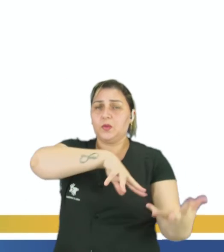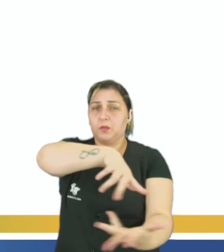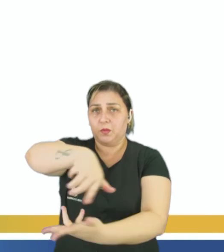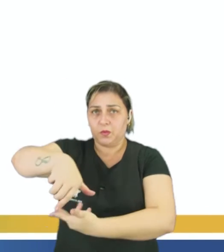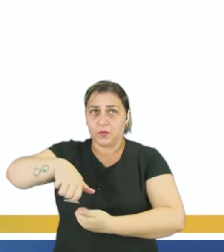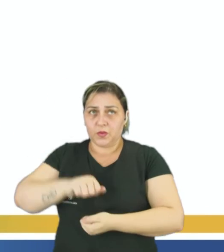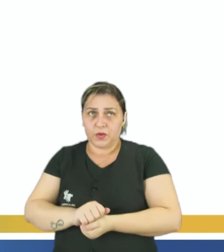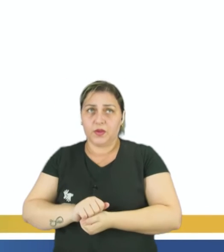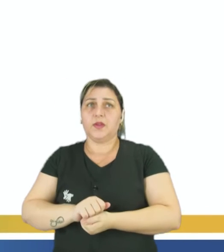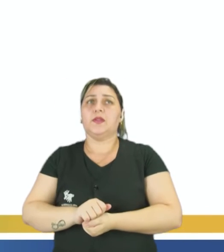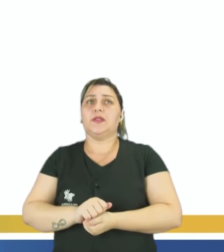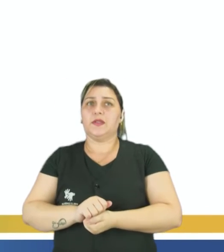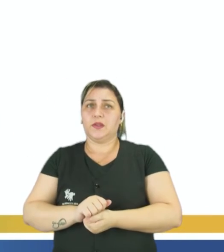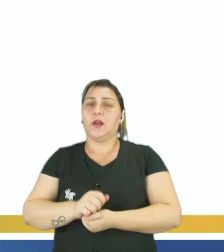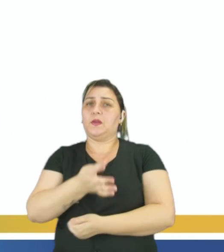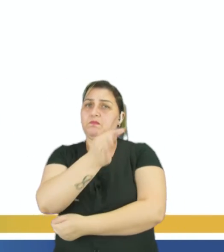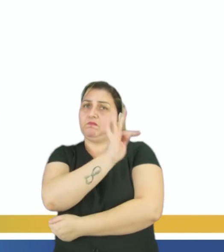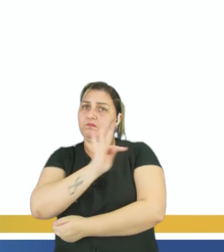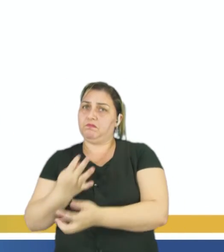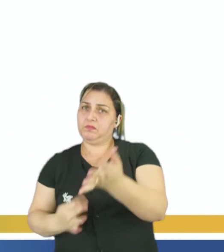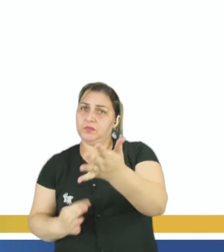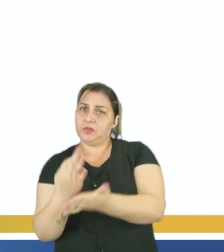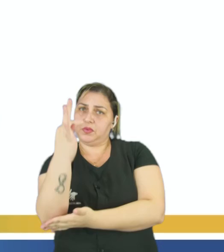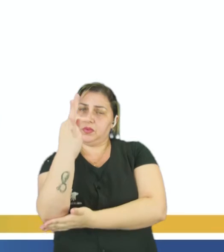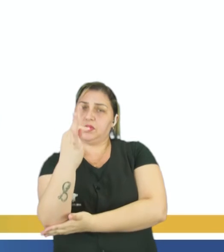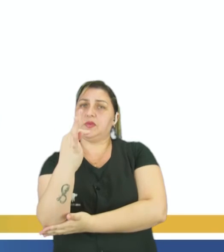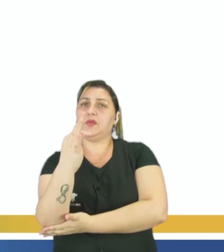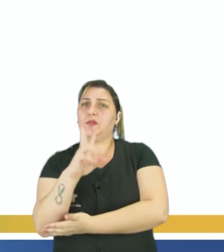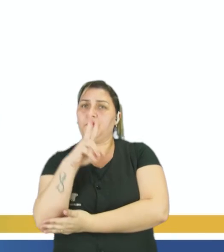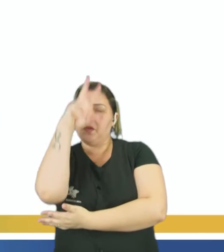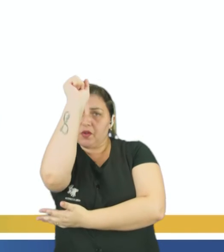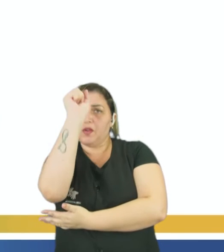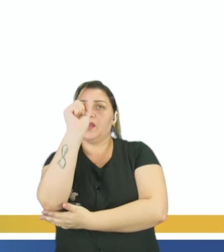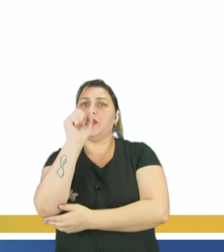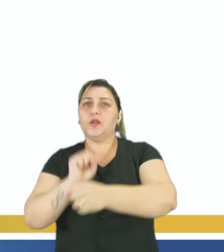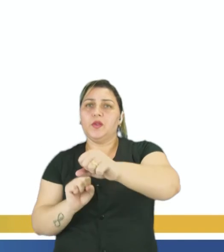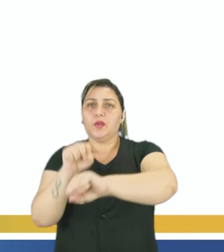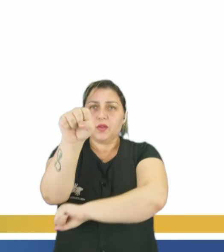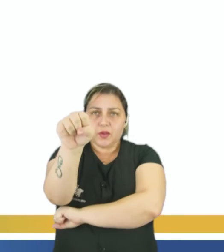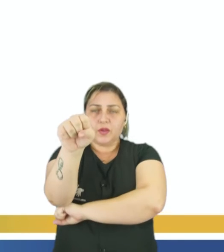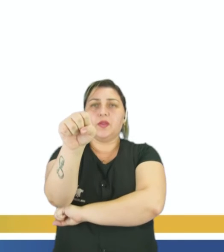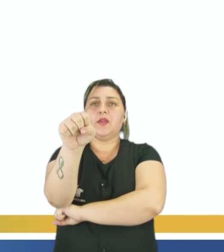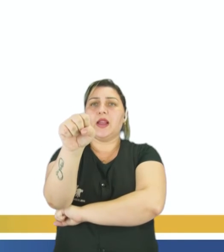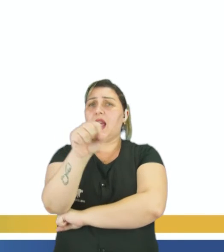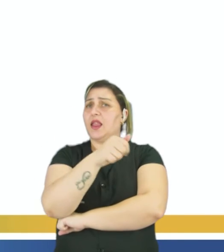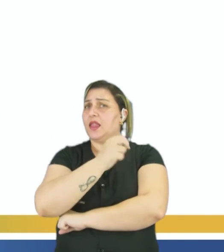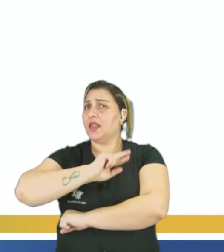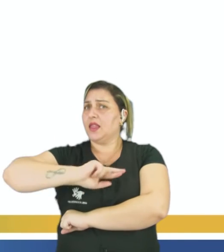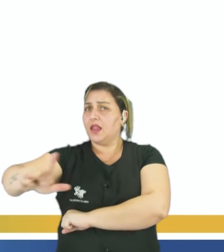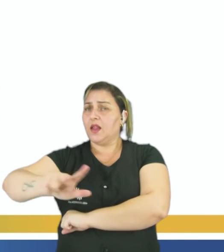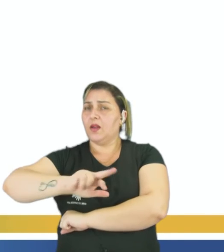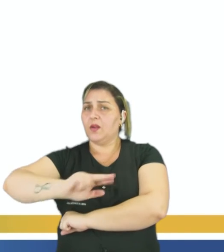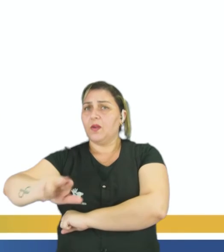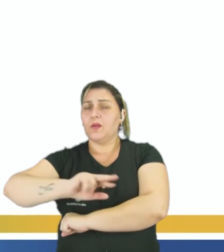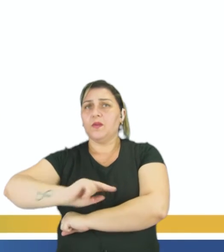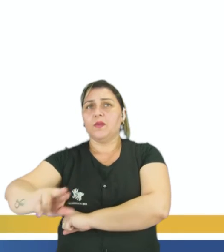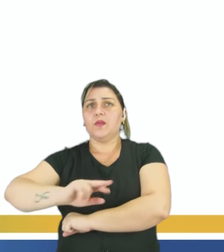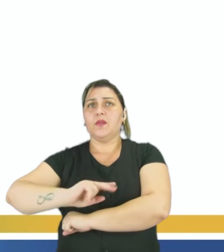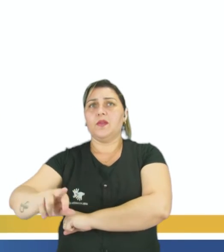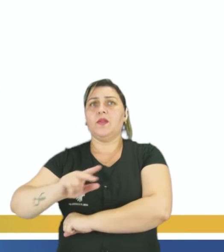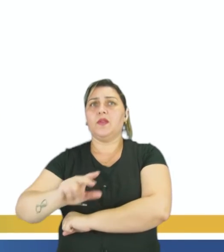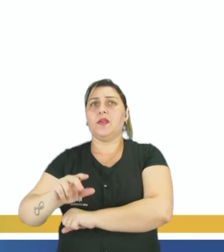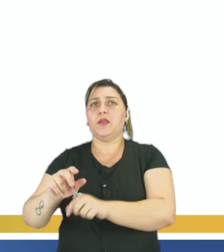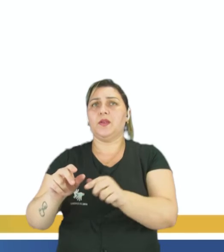e que é uma potência tecnológica. Como o super-herói negro T'Challa não é por acaso que a